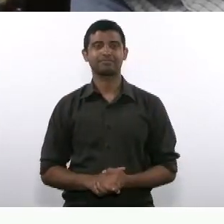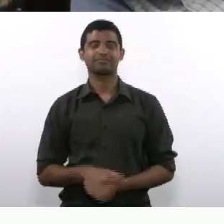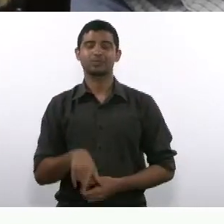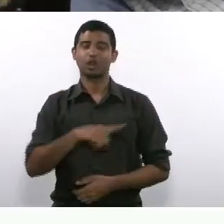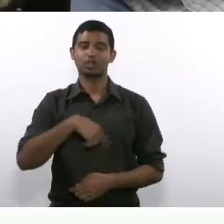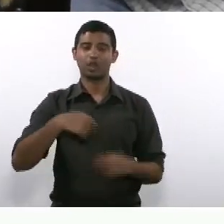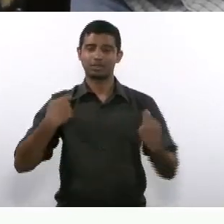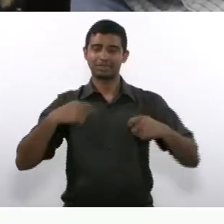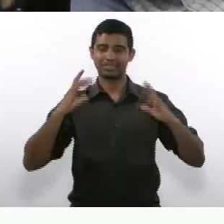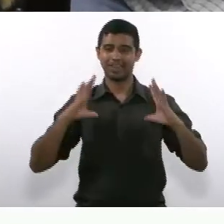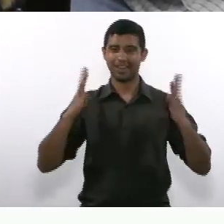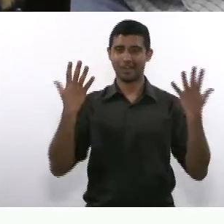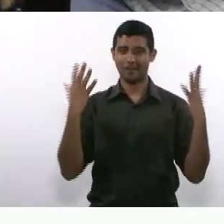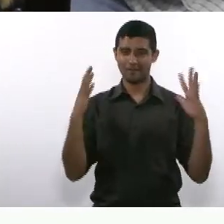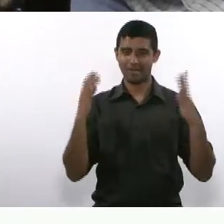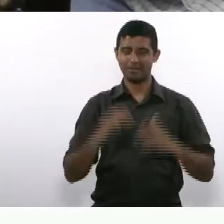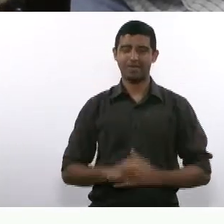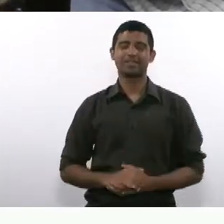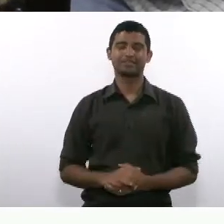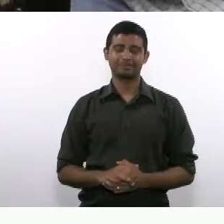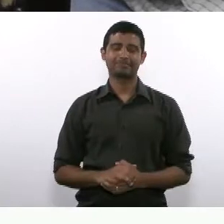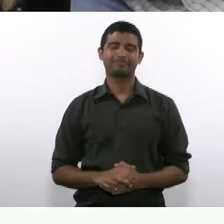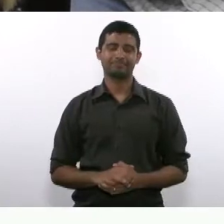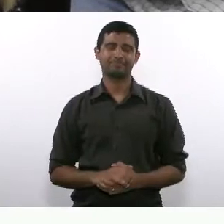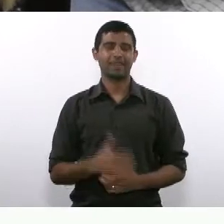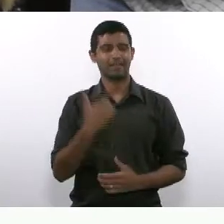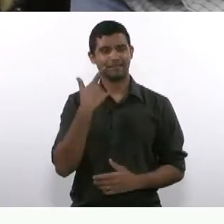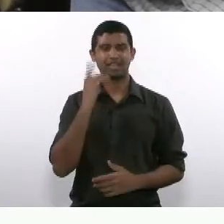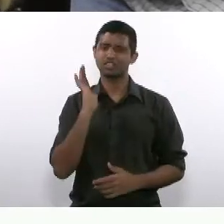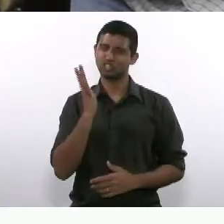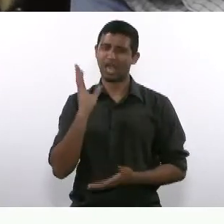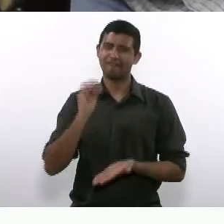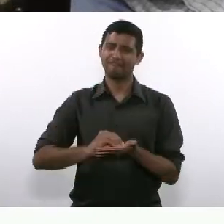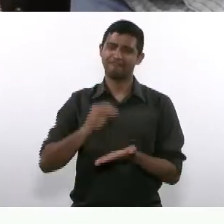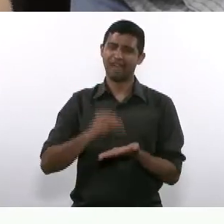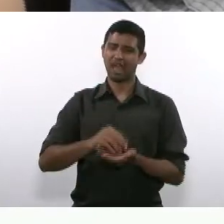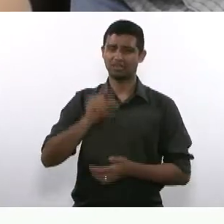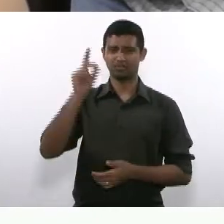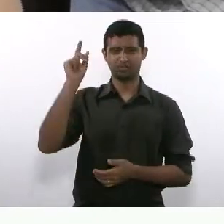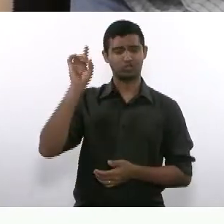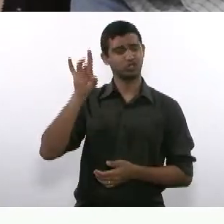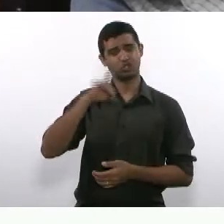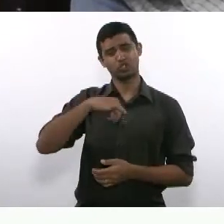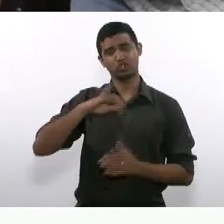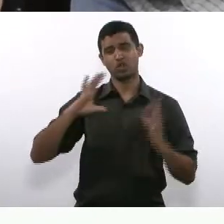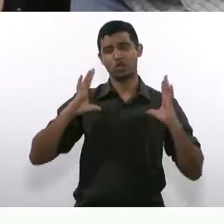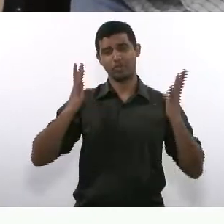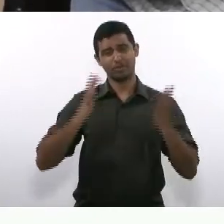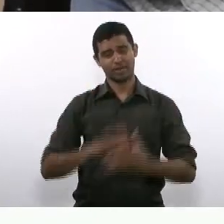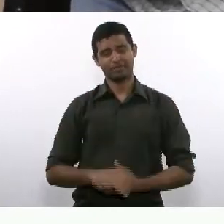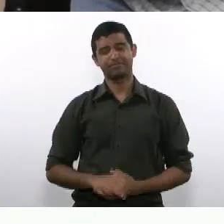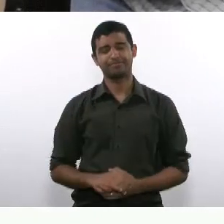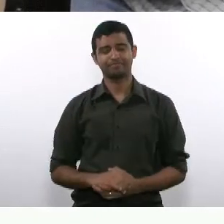comemoração para o Estado. É uma demanda antiga e a gente tem só a comemorar.